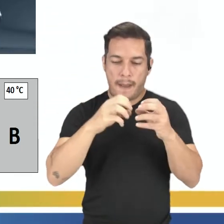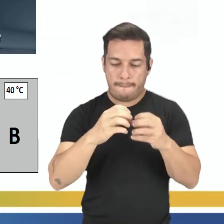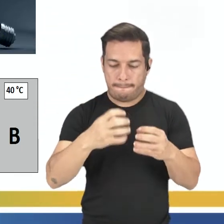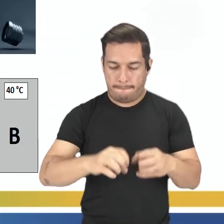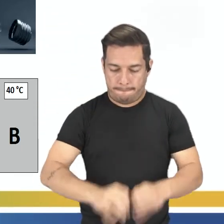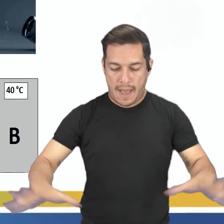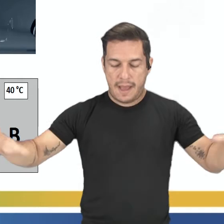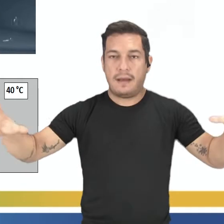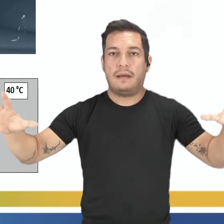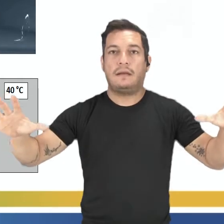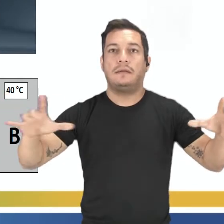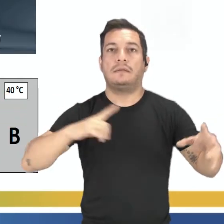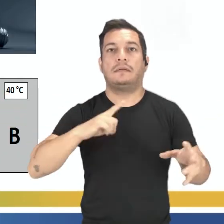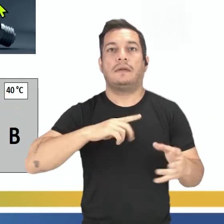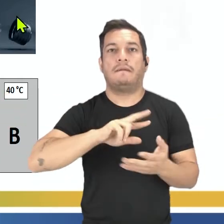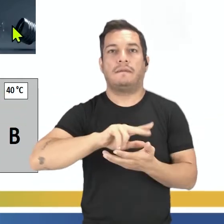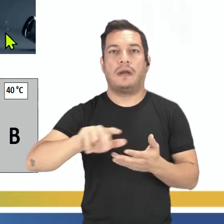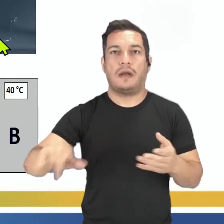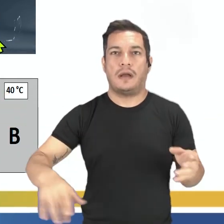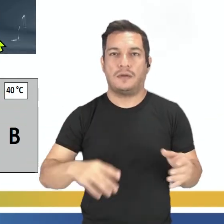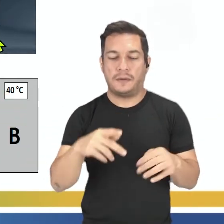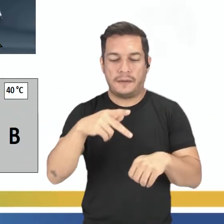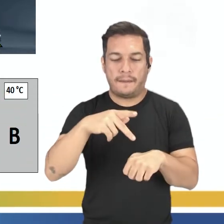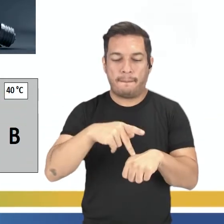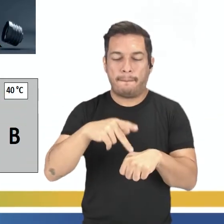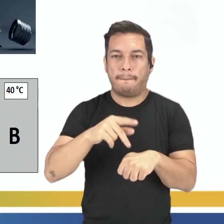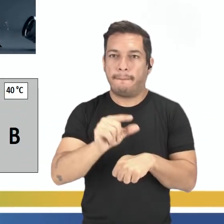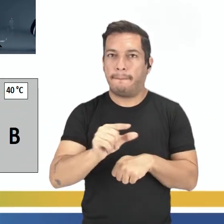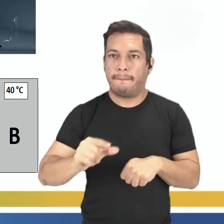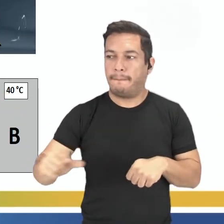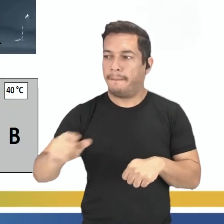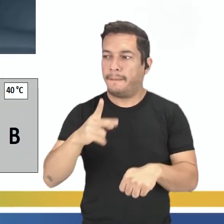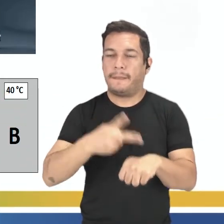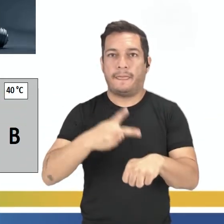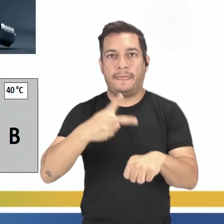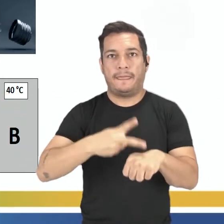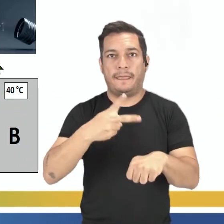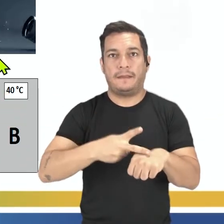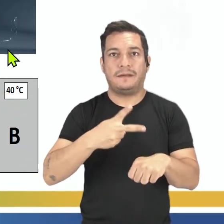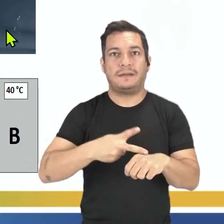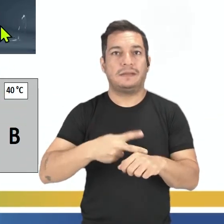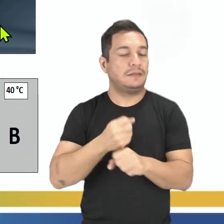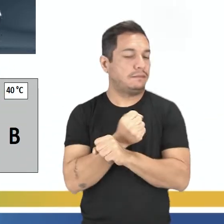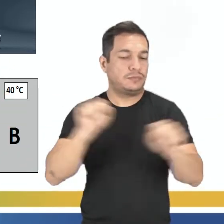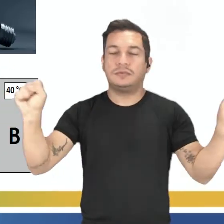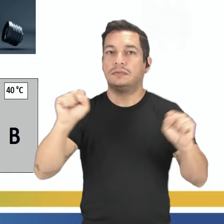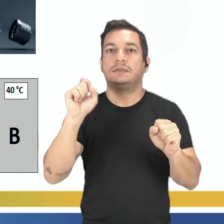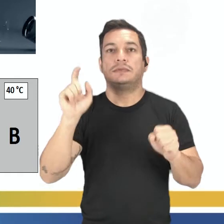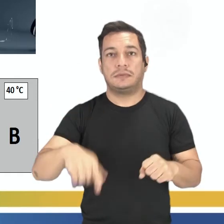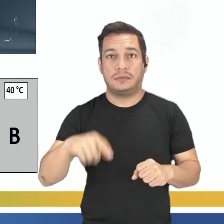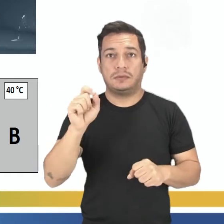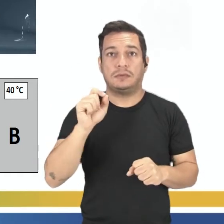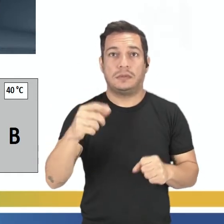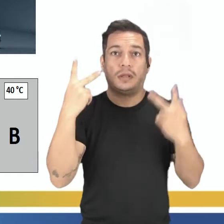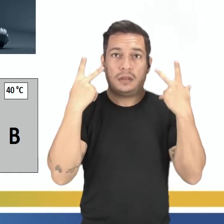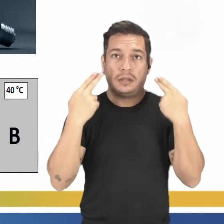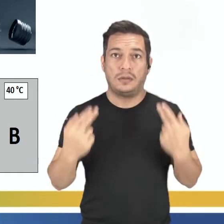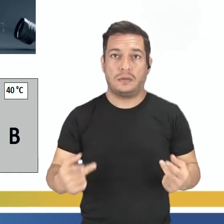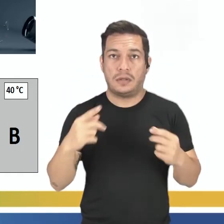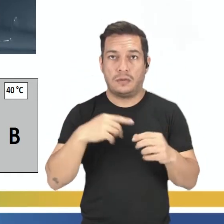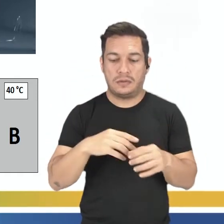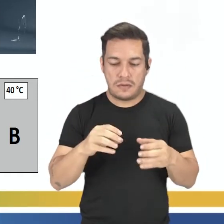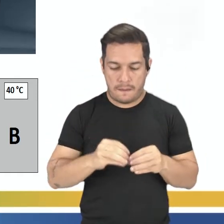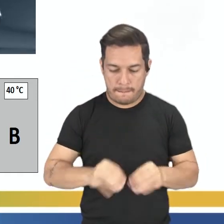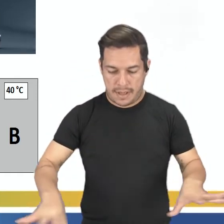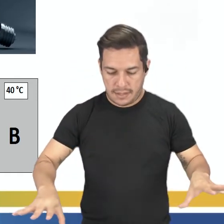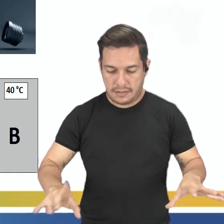quebra, forma vários cacos de vidro, só que é impossível que de maneira espontânea esses cacos de vidro